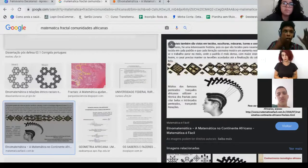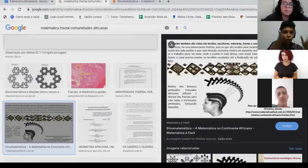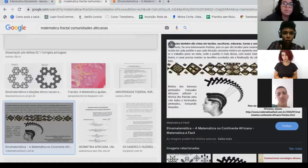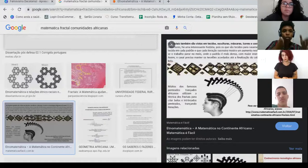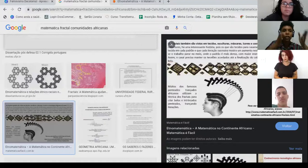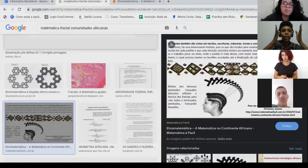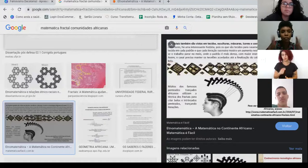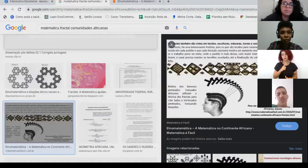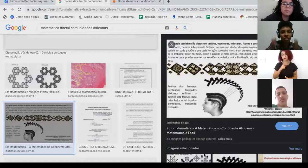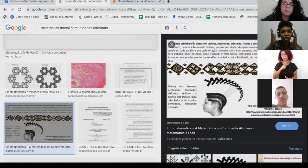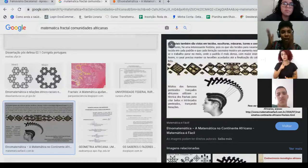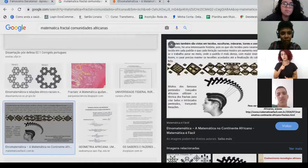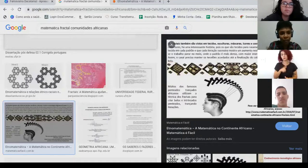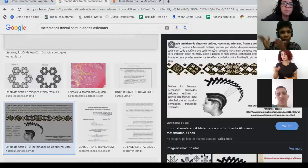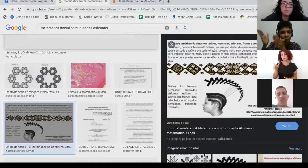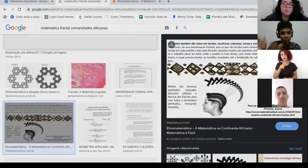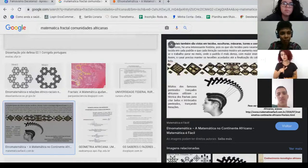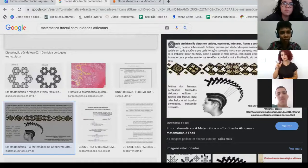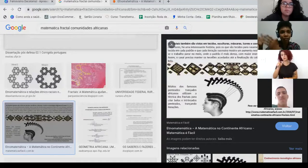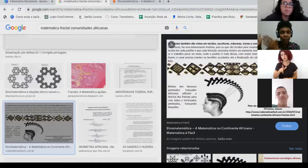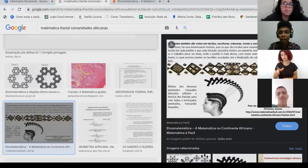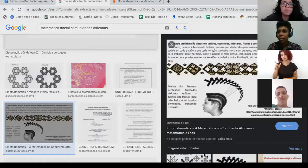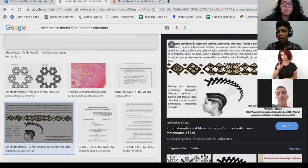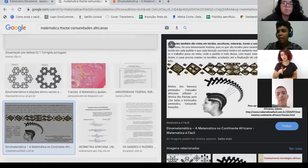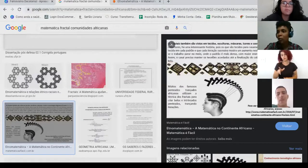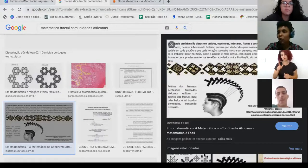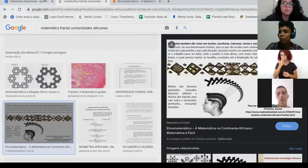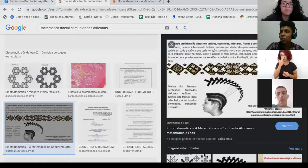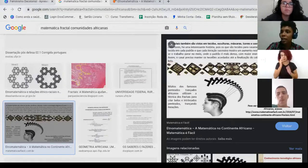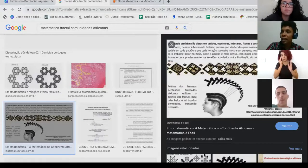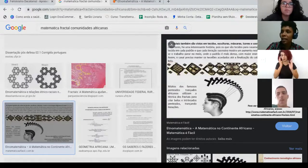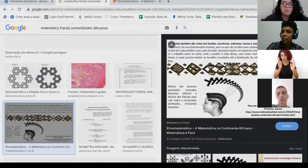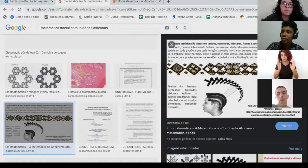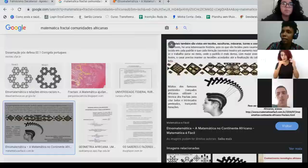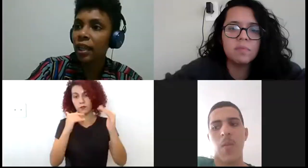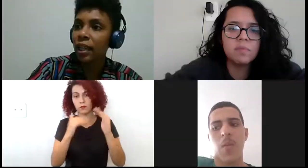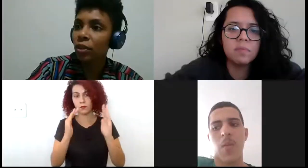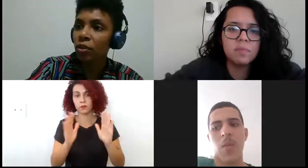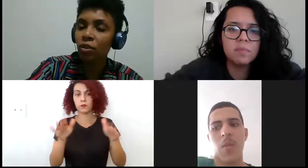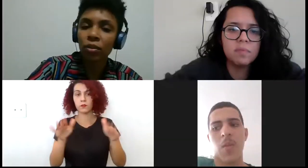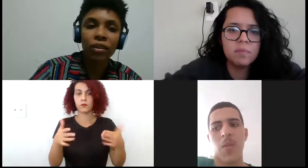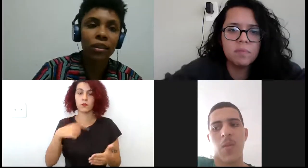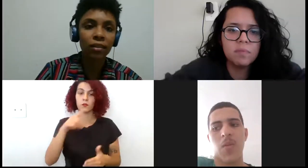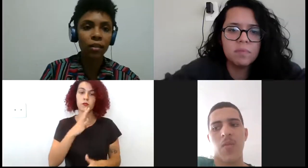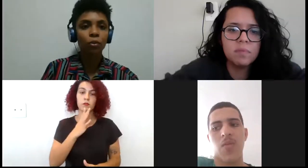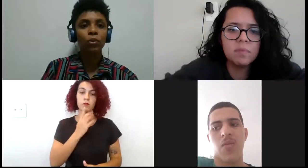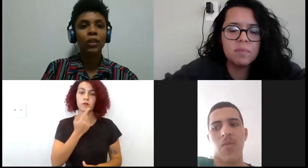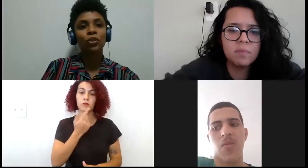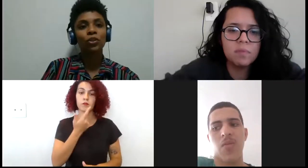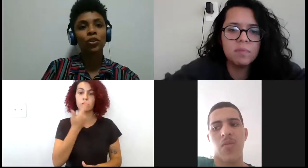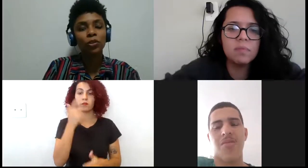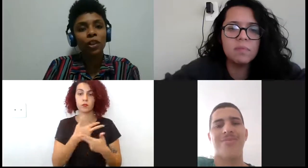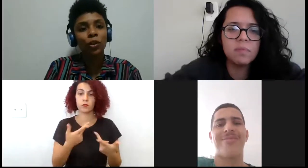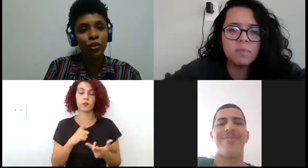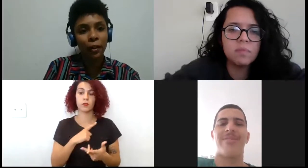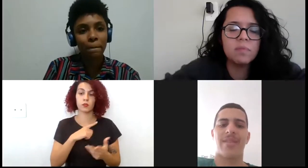e tem uma lógica fechada Oi e aí o meu convite é esse conhece umas outras coisas que existem no